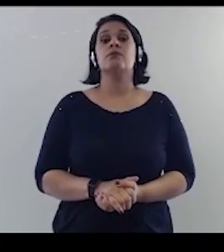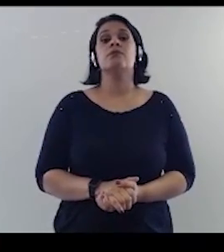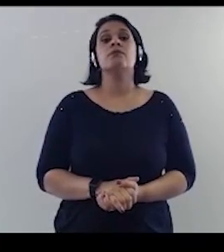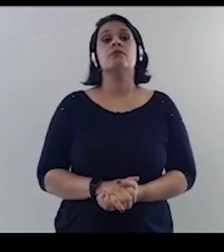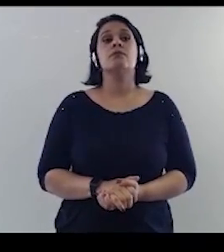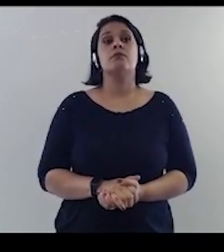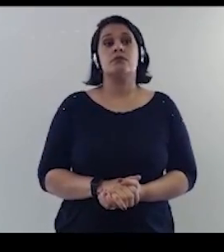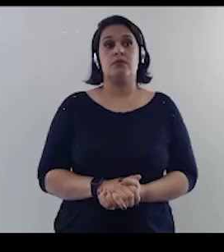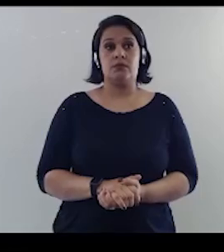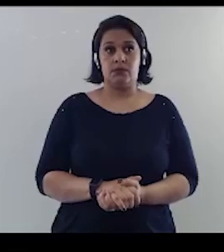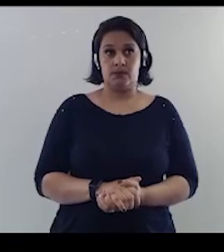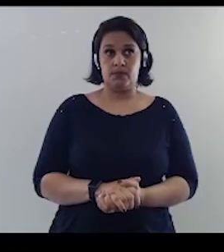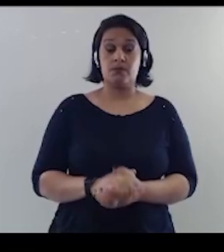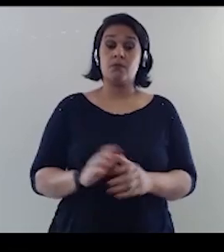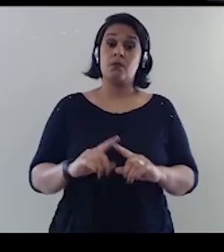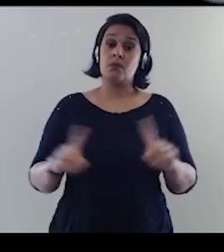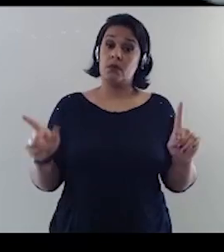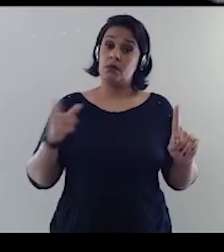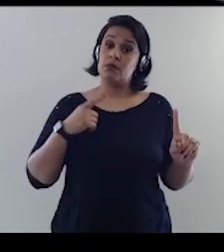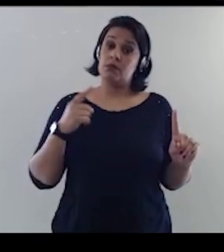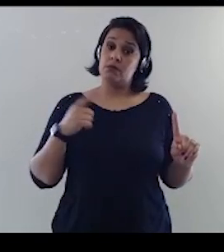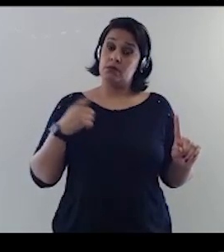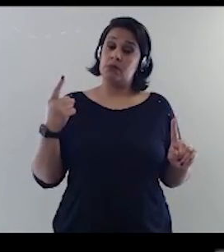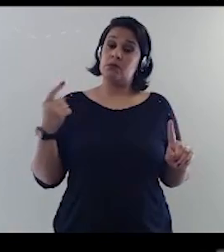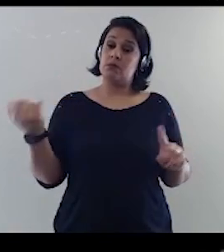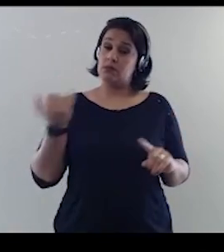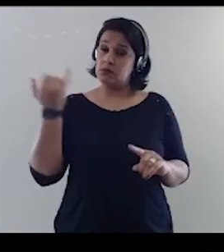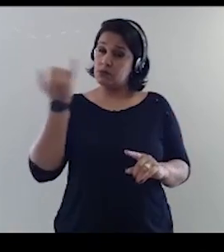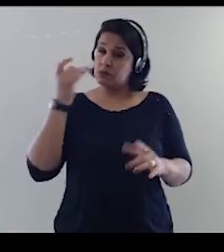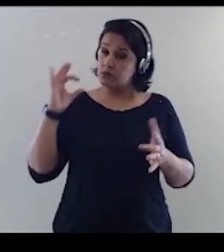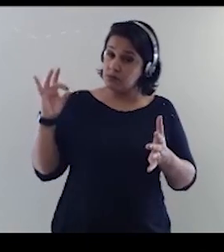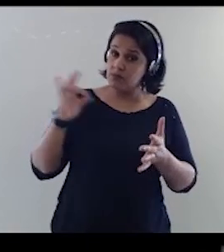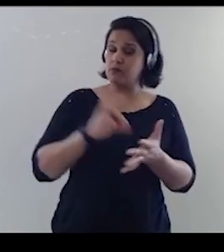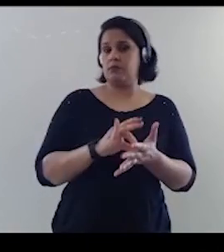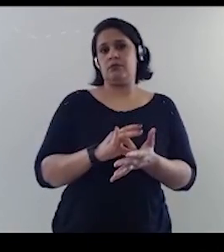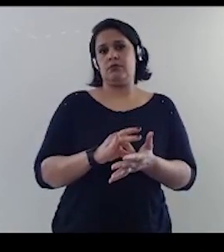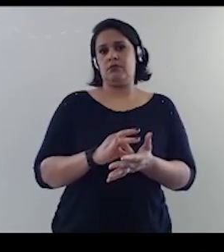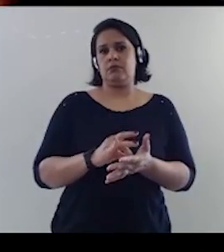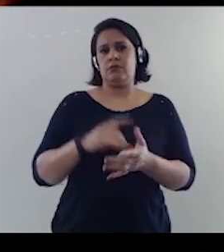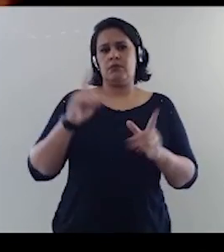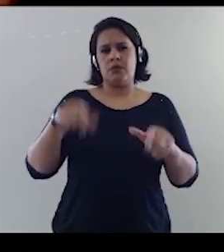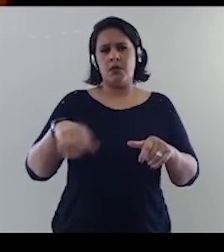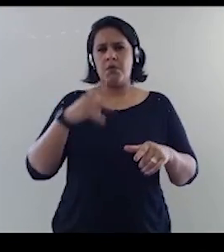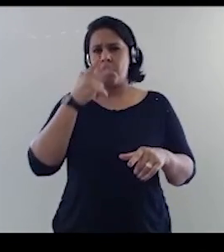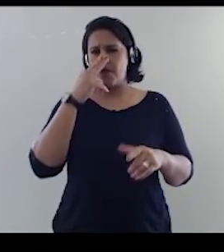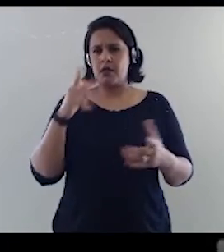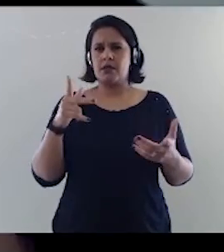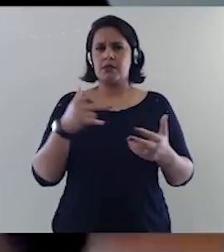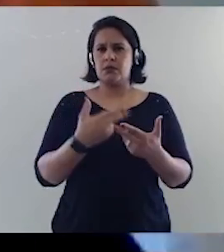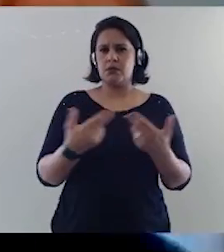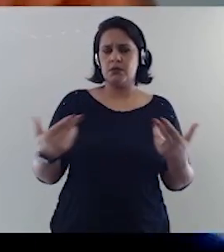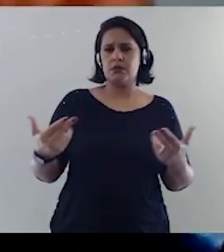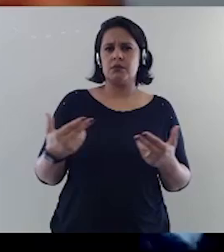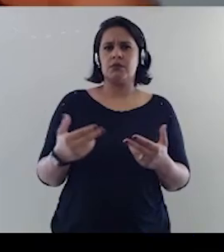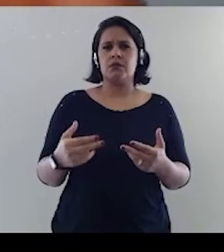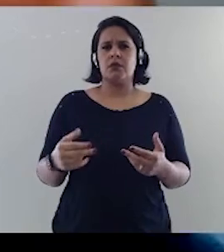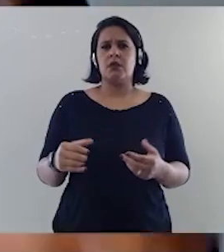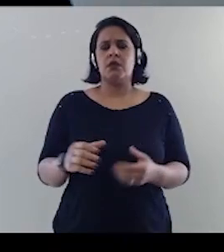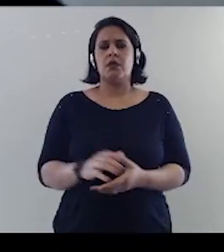uma relevância fáctica. Poderá não ser jurídica, mas fáctica, como uma espécie de soft law.